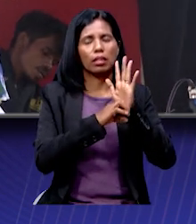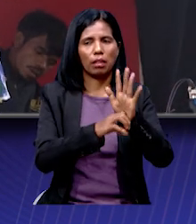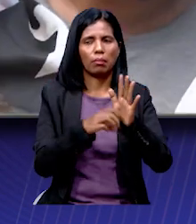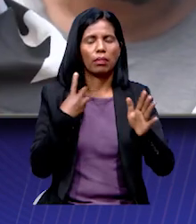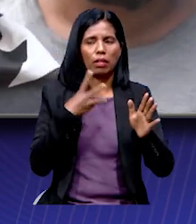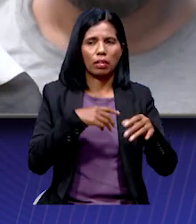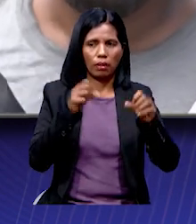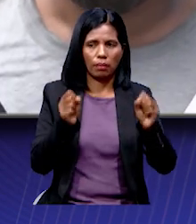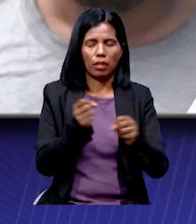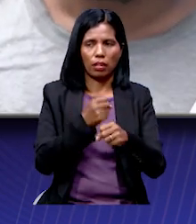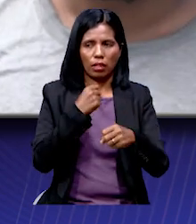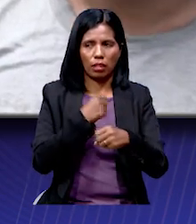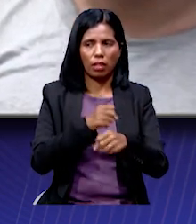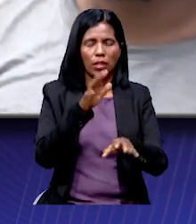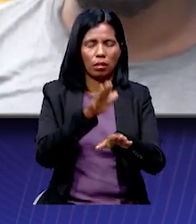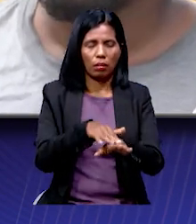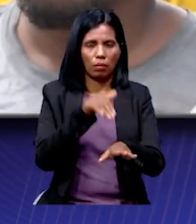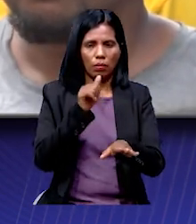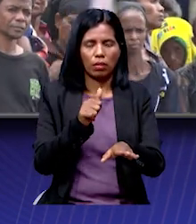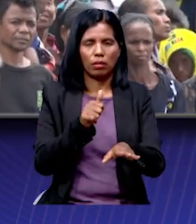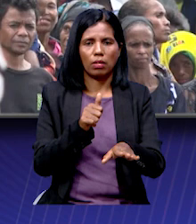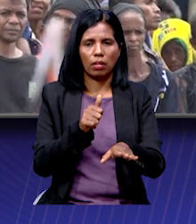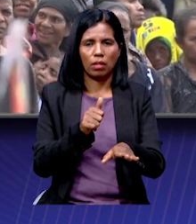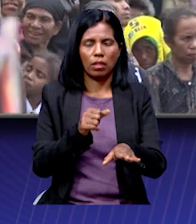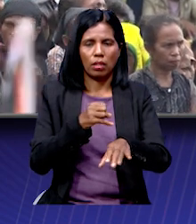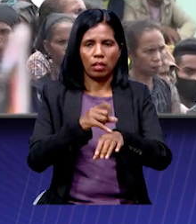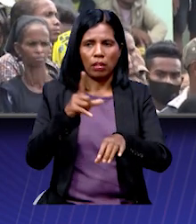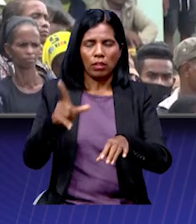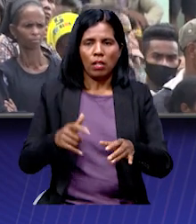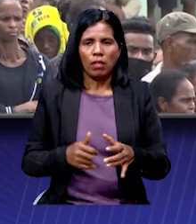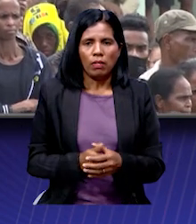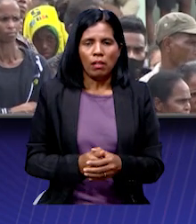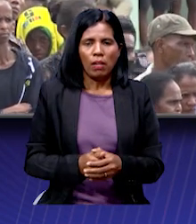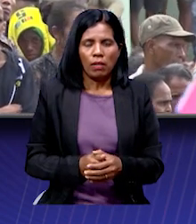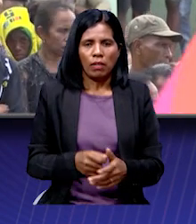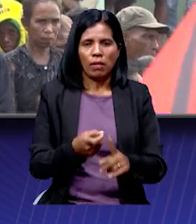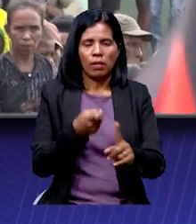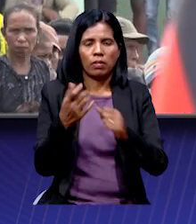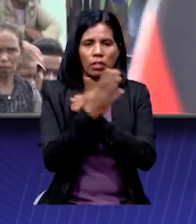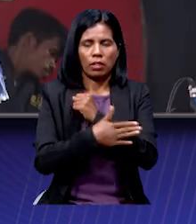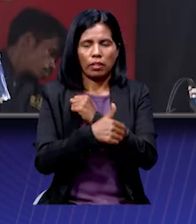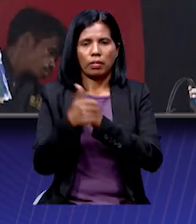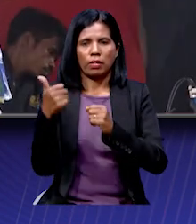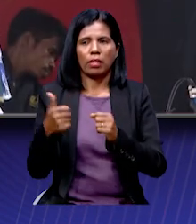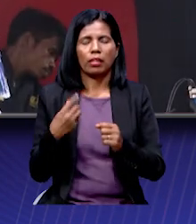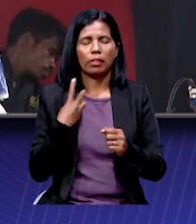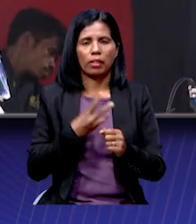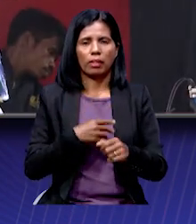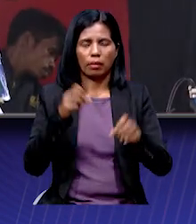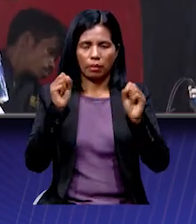Halo convida investimento internacional, investimento russo Rai Liu, Nebema Capela